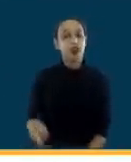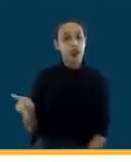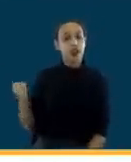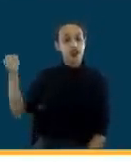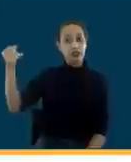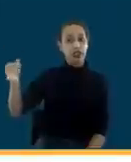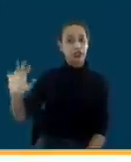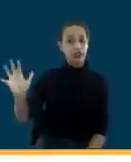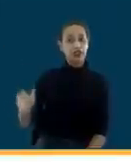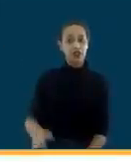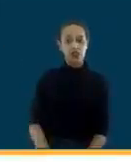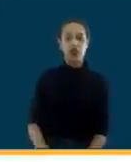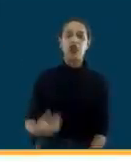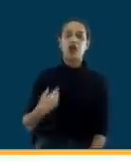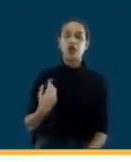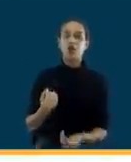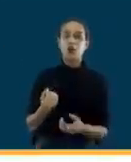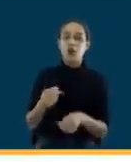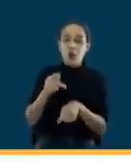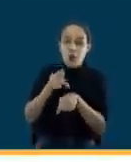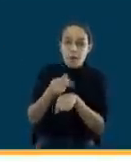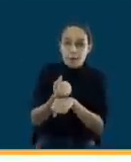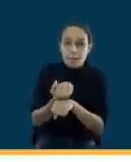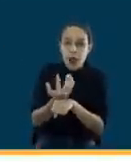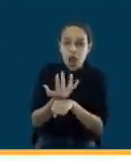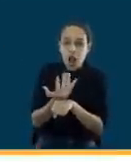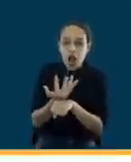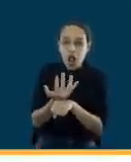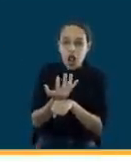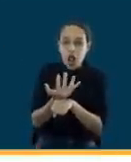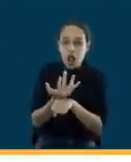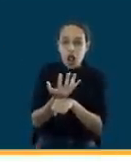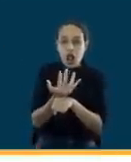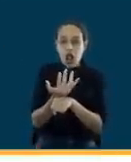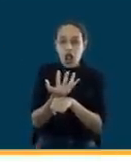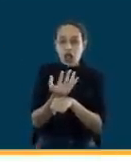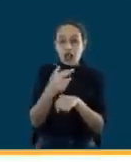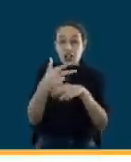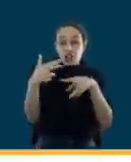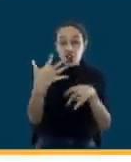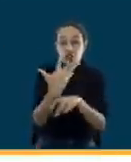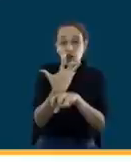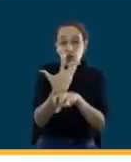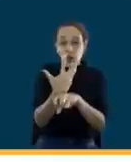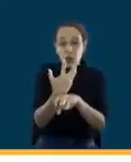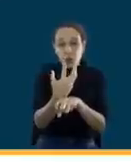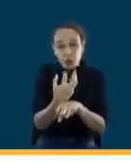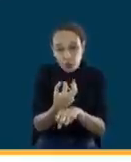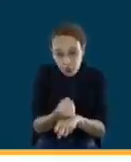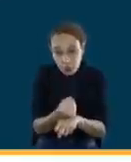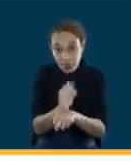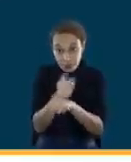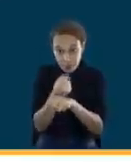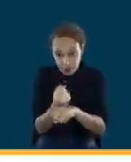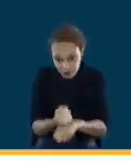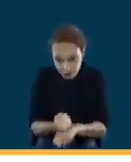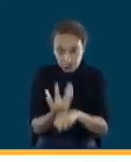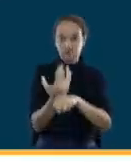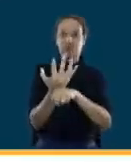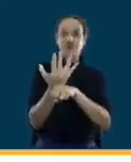brasa e chama, as coisas se apagam e depois voltam a se